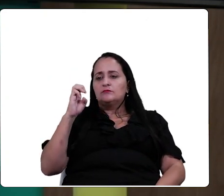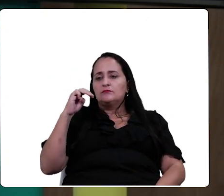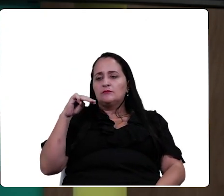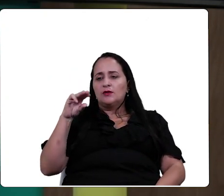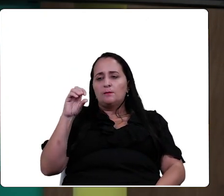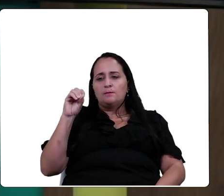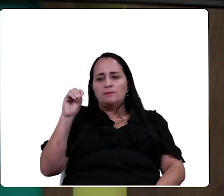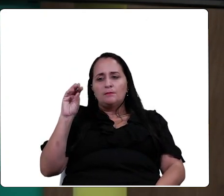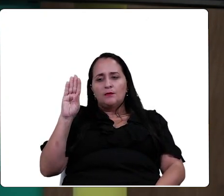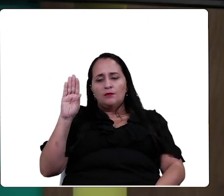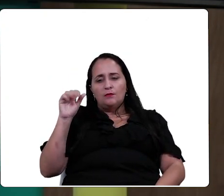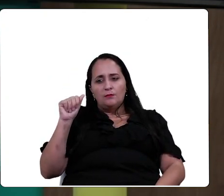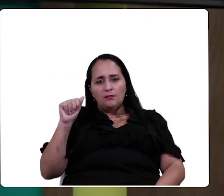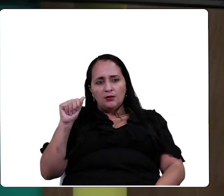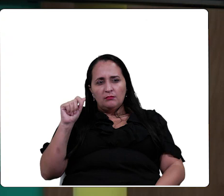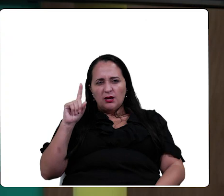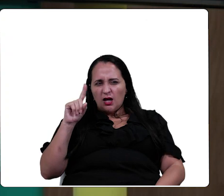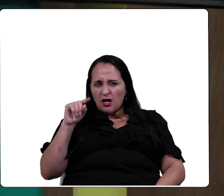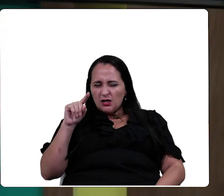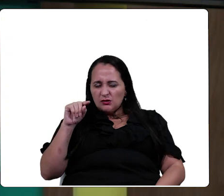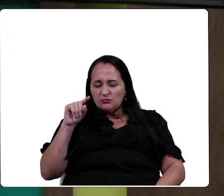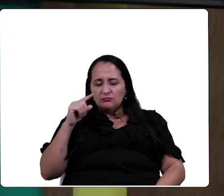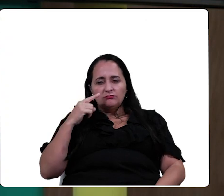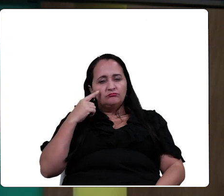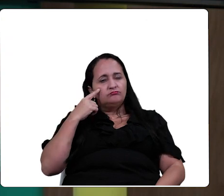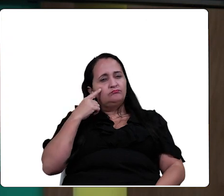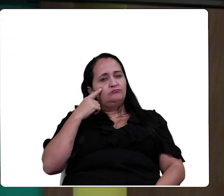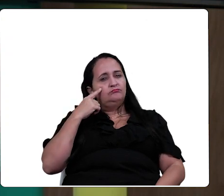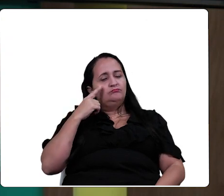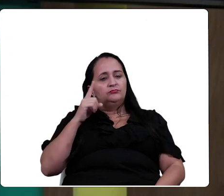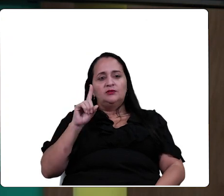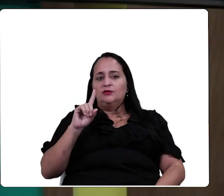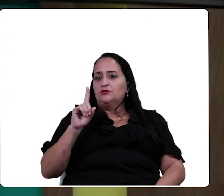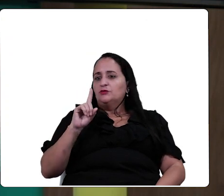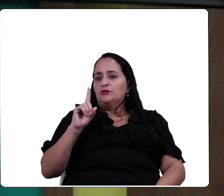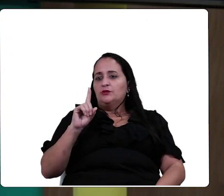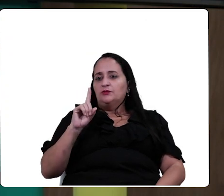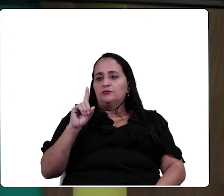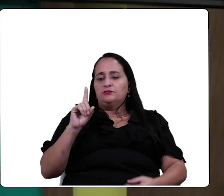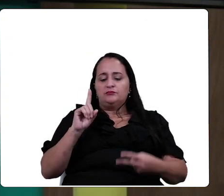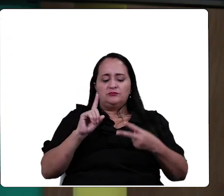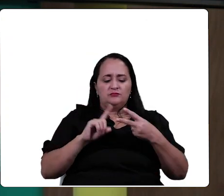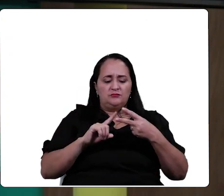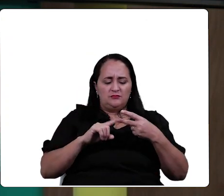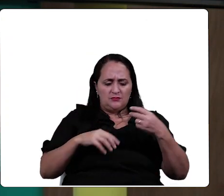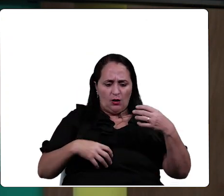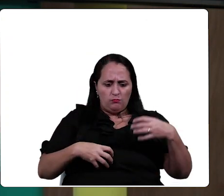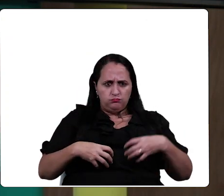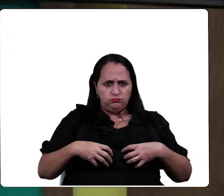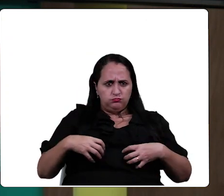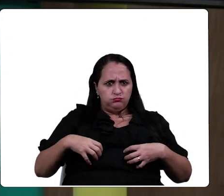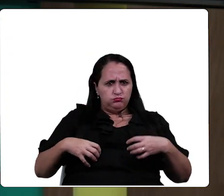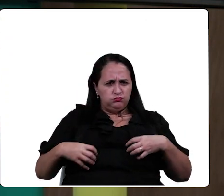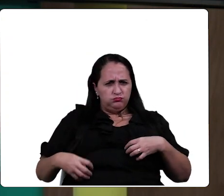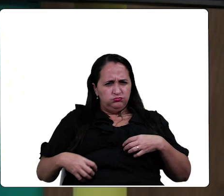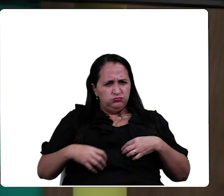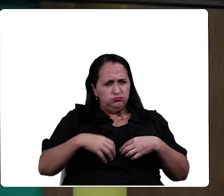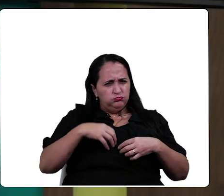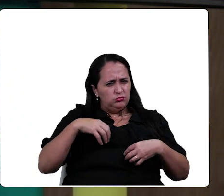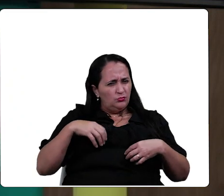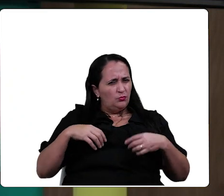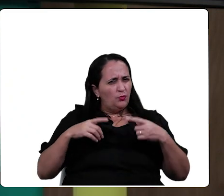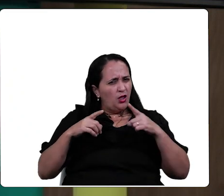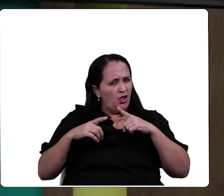isso? Eu acho que não. Letra B, está falando de órgãos? Fala